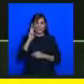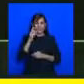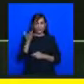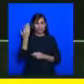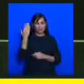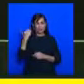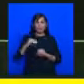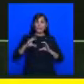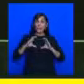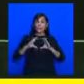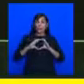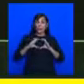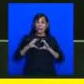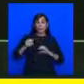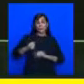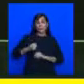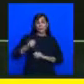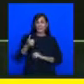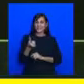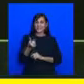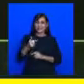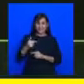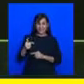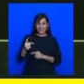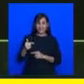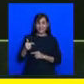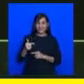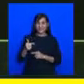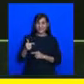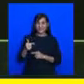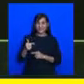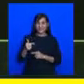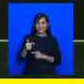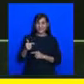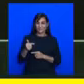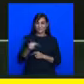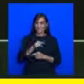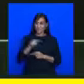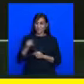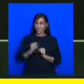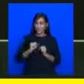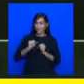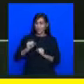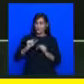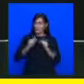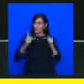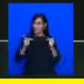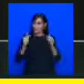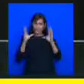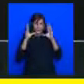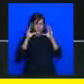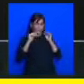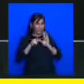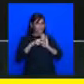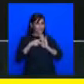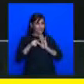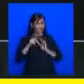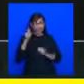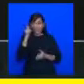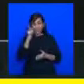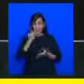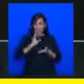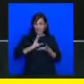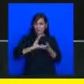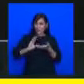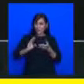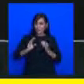bola, 67, número 67. Você pode ser o sortudo da noite e levar toda